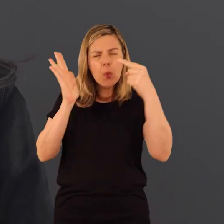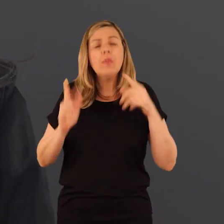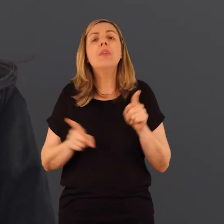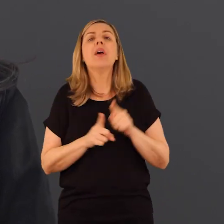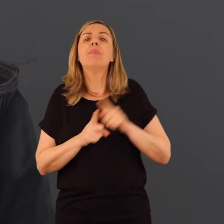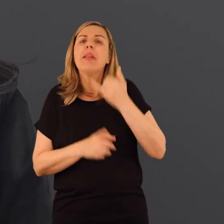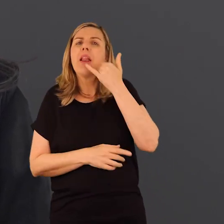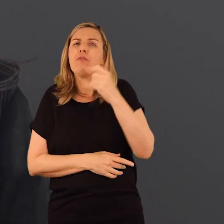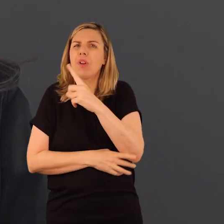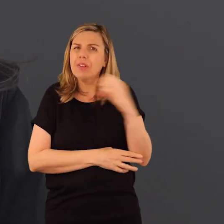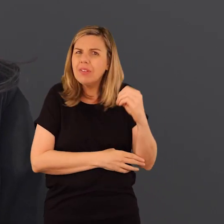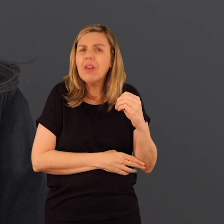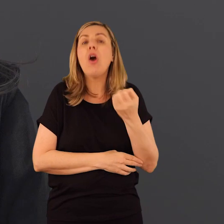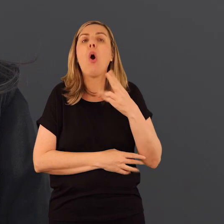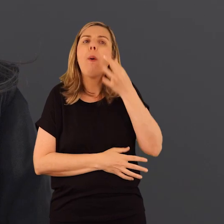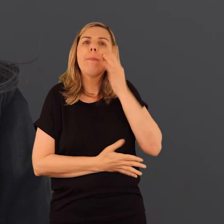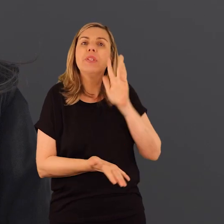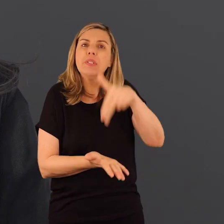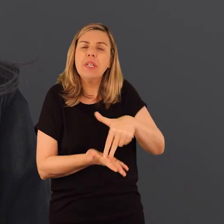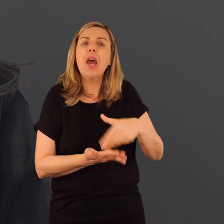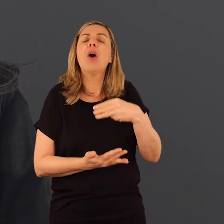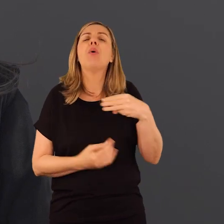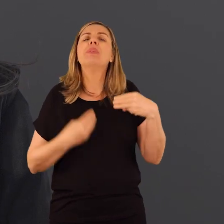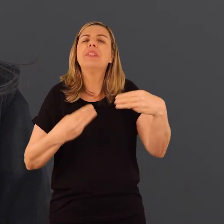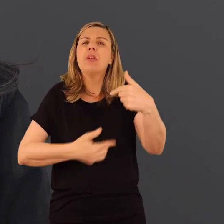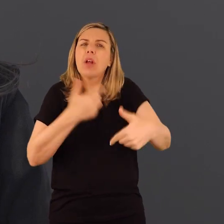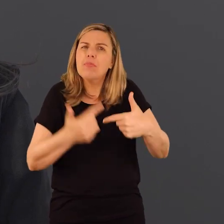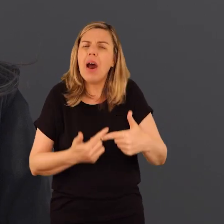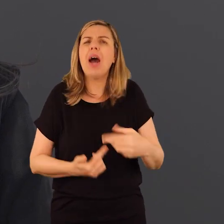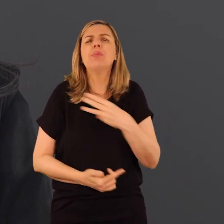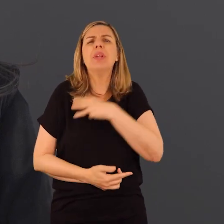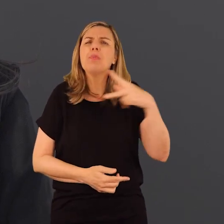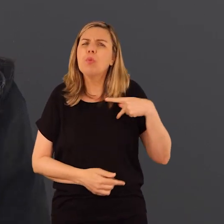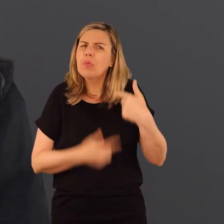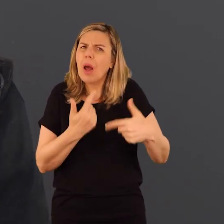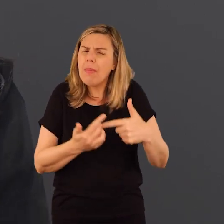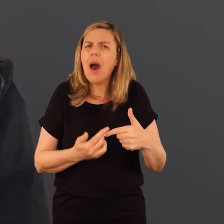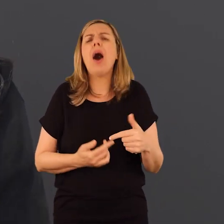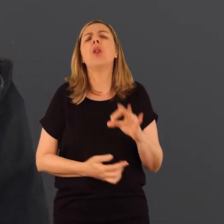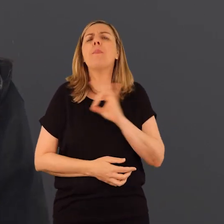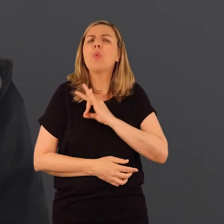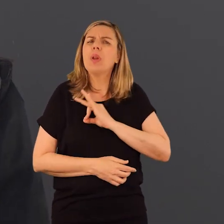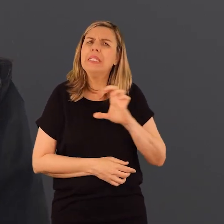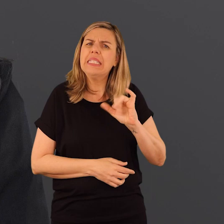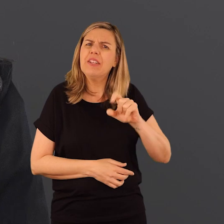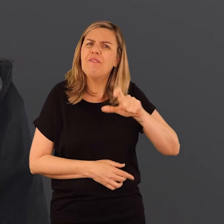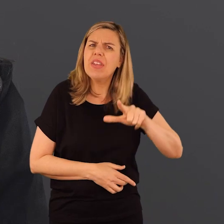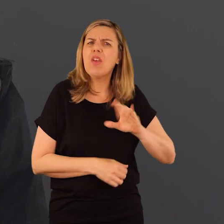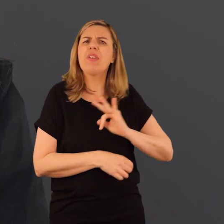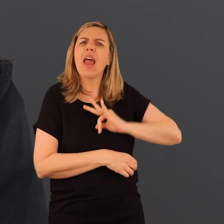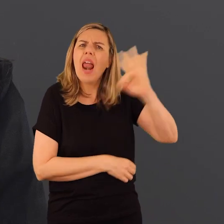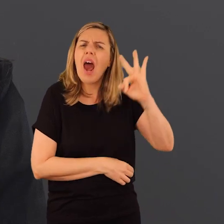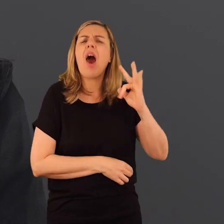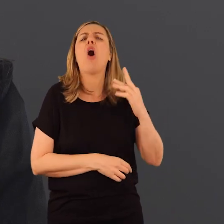do Disque 100, ou presencialmente no Ministério do Trabalho, no Ministério Público do Trabalho, Polícia Civil, Polícia Federal,